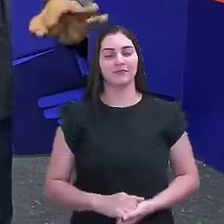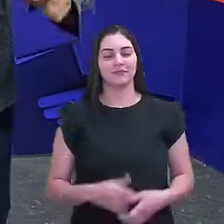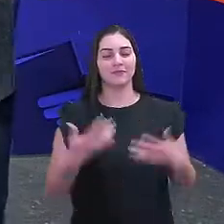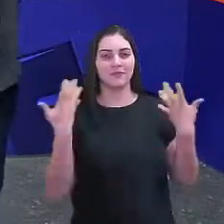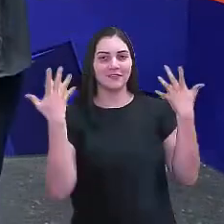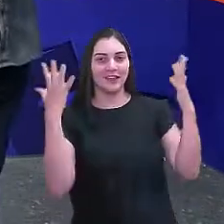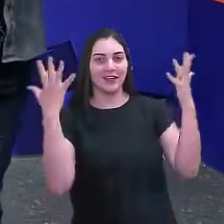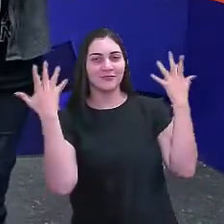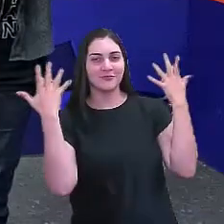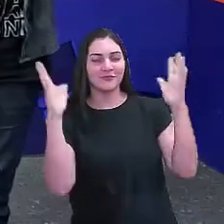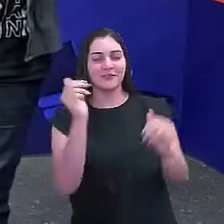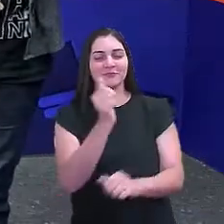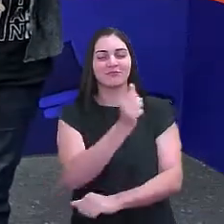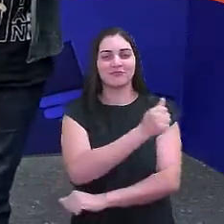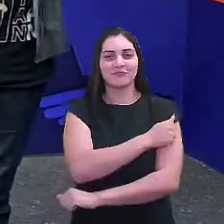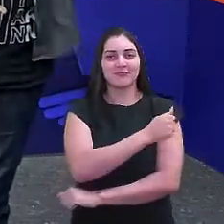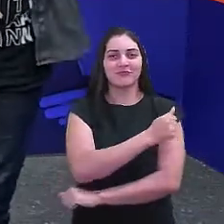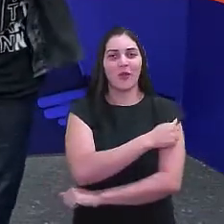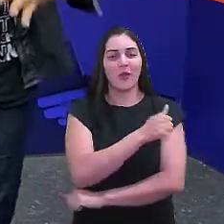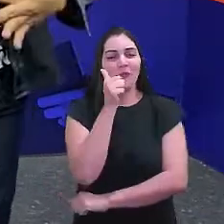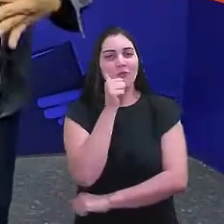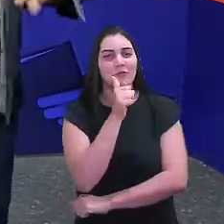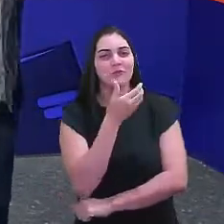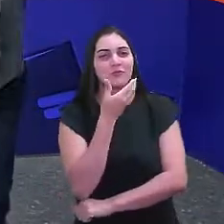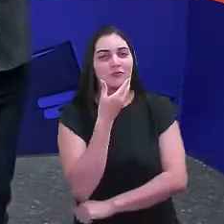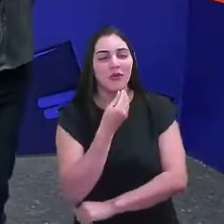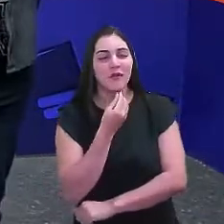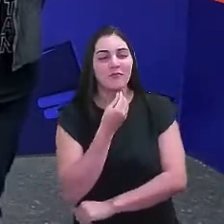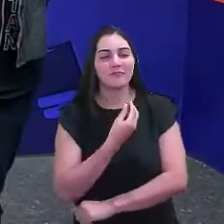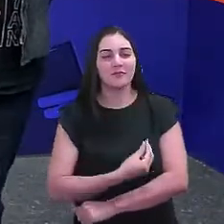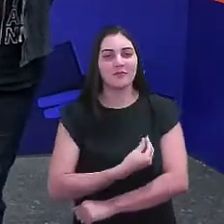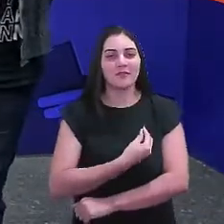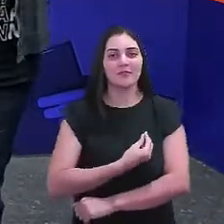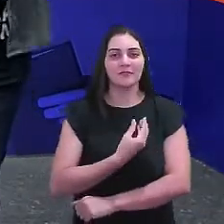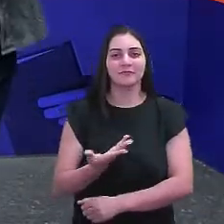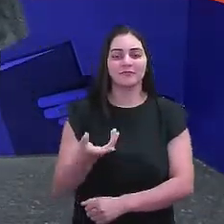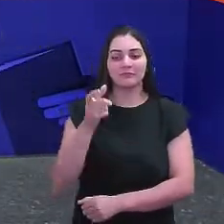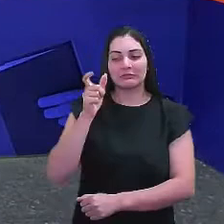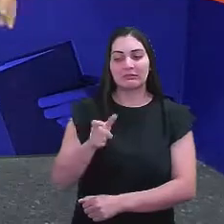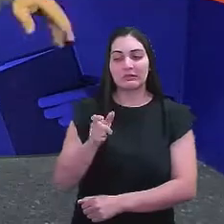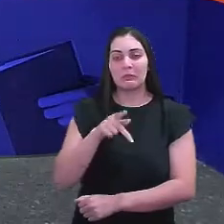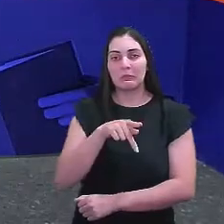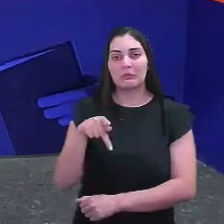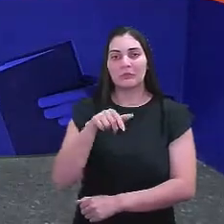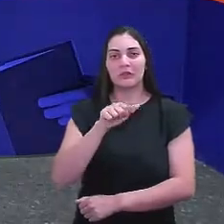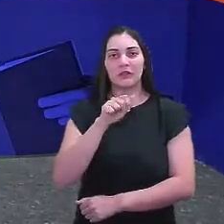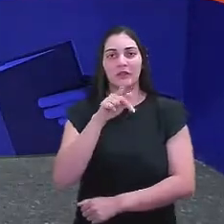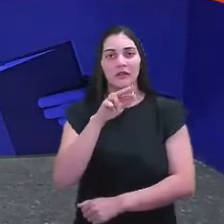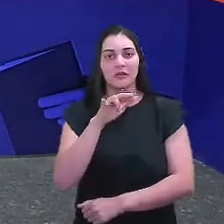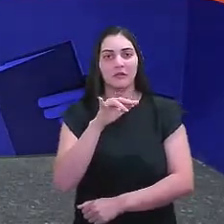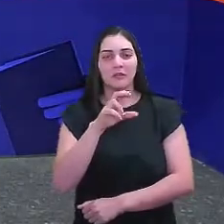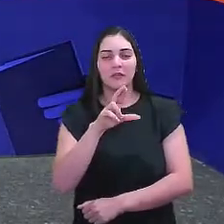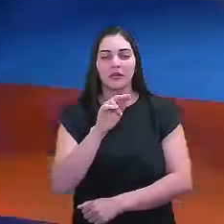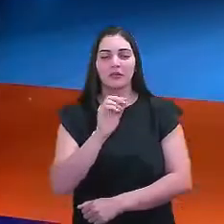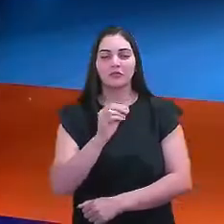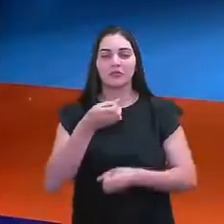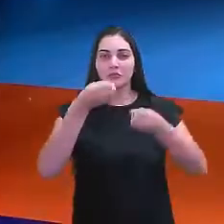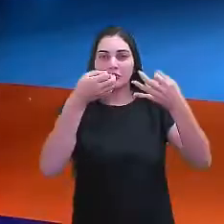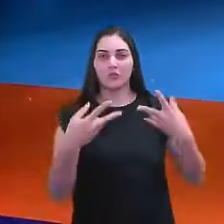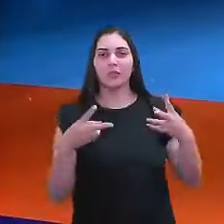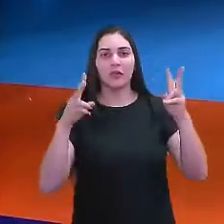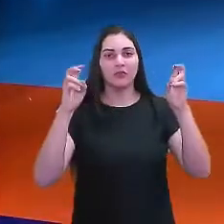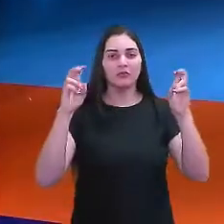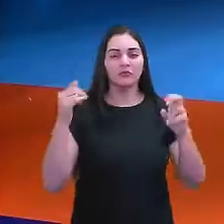Salve, salve, aluna e aluno. Quem é que está aqui na área? O professor Aprício, para falar de matemática, extremamente importante. Mas antes, eu vou pedir